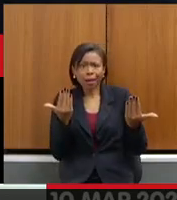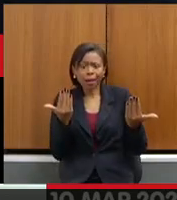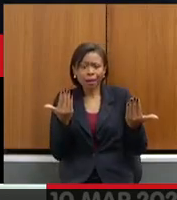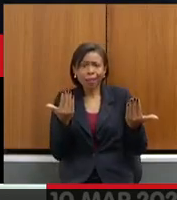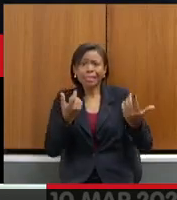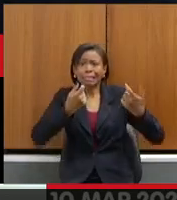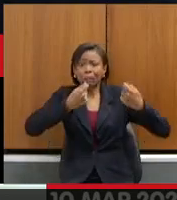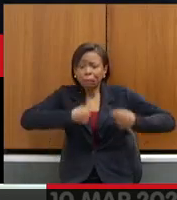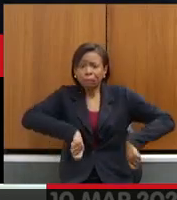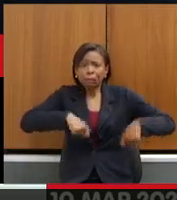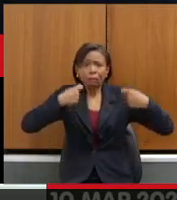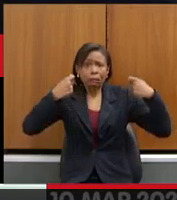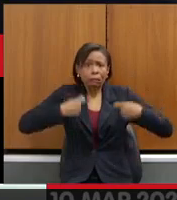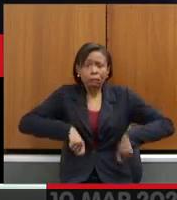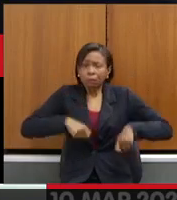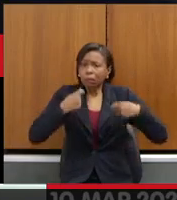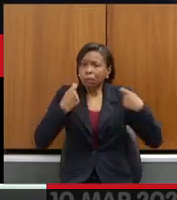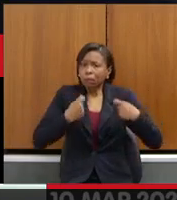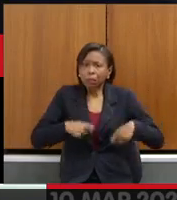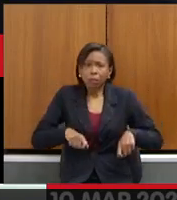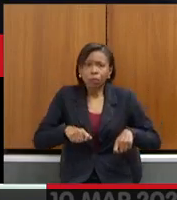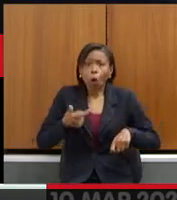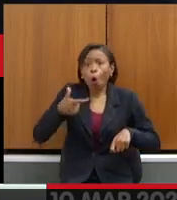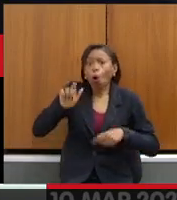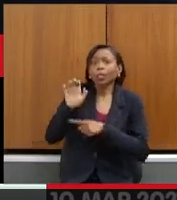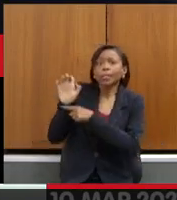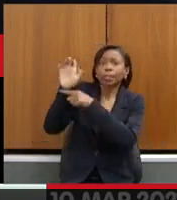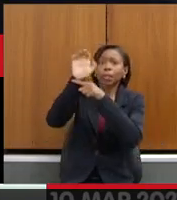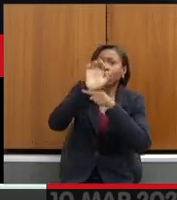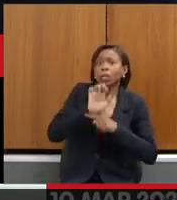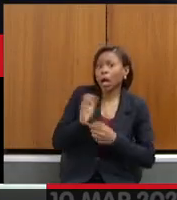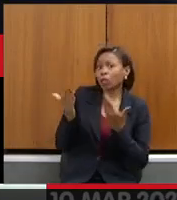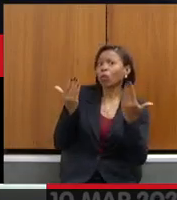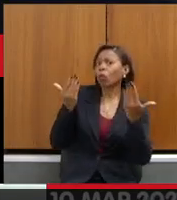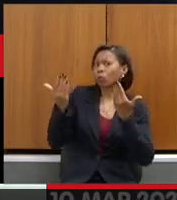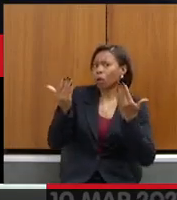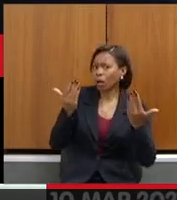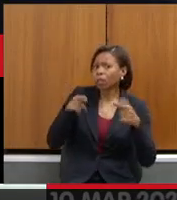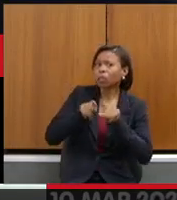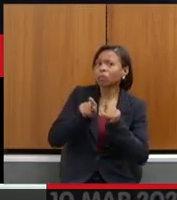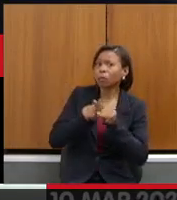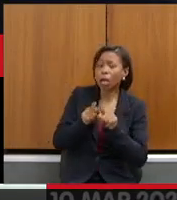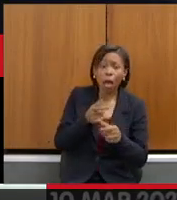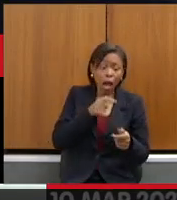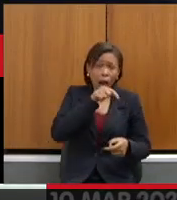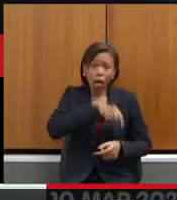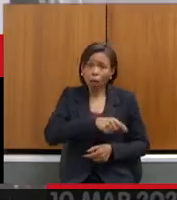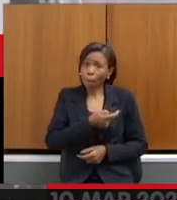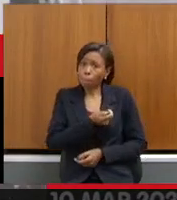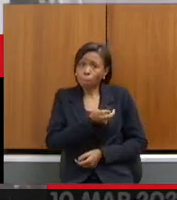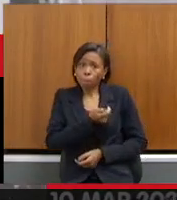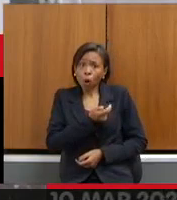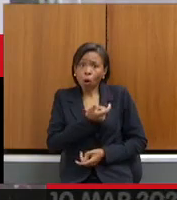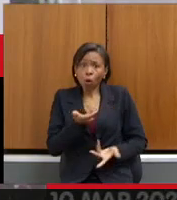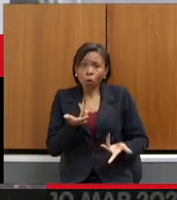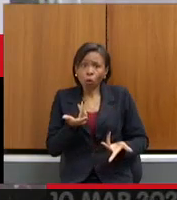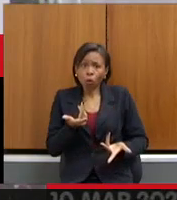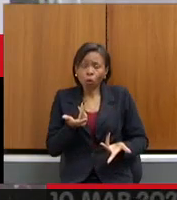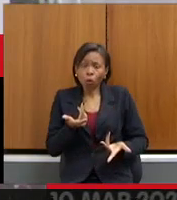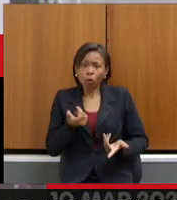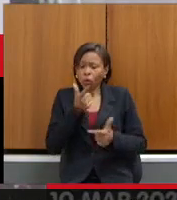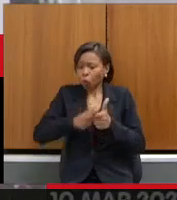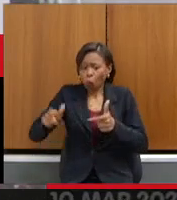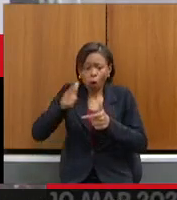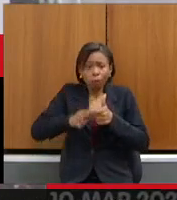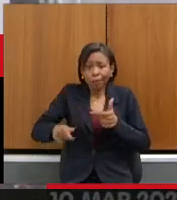é pouco ao se comparar pelos outros estados e é muito pouco ao se comparar pela realidade do estado onde a gente vê